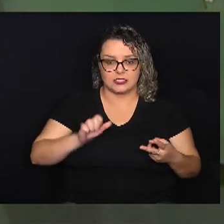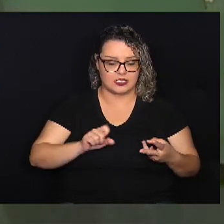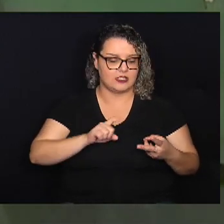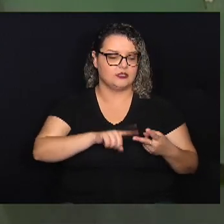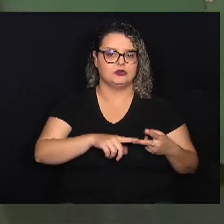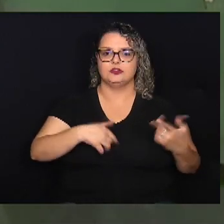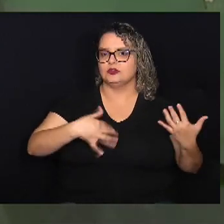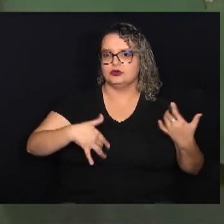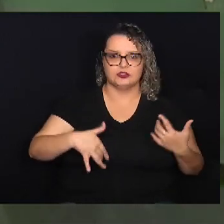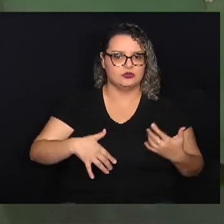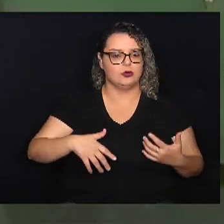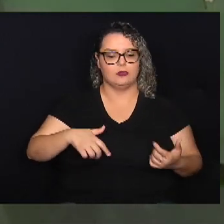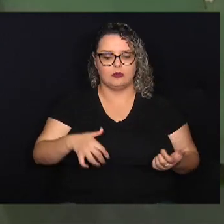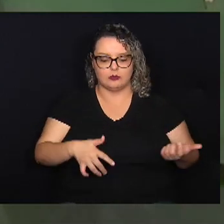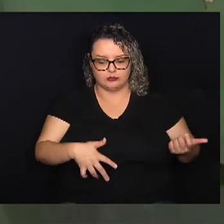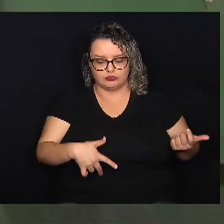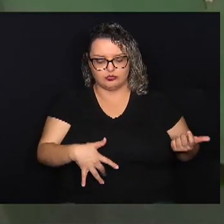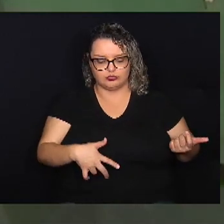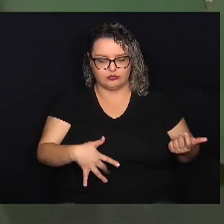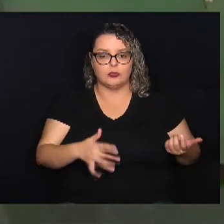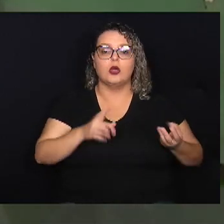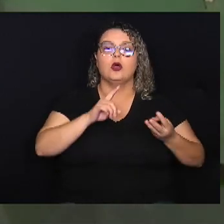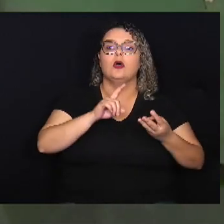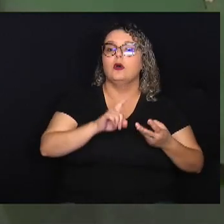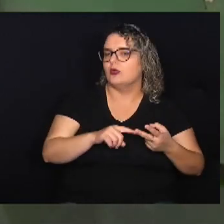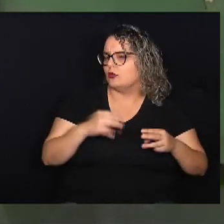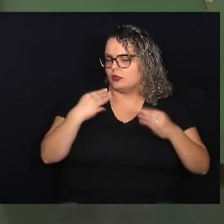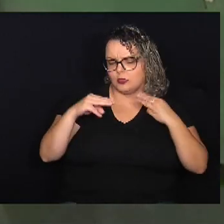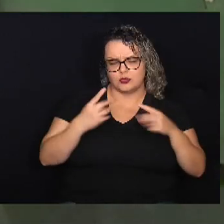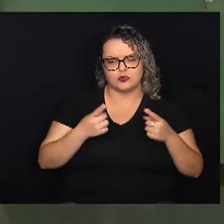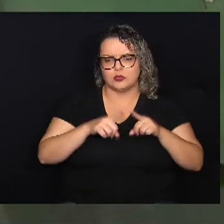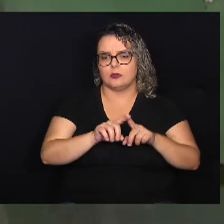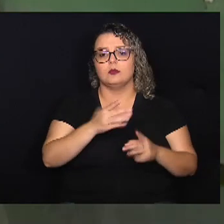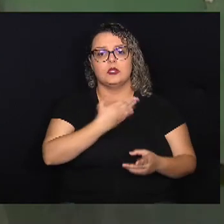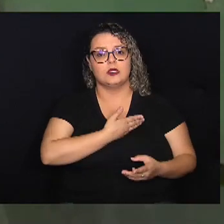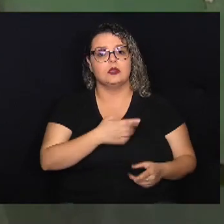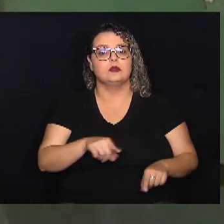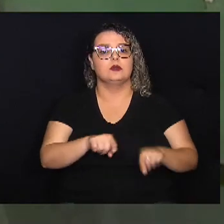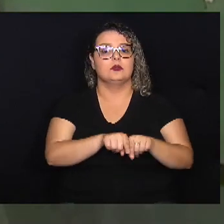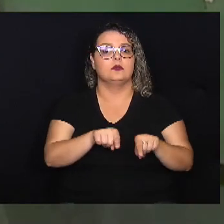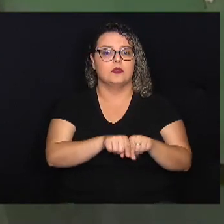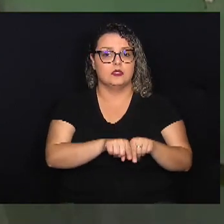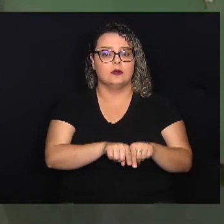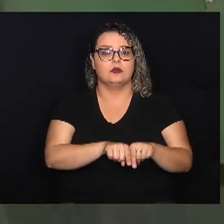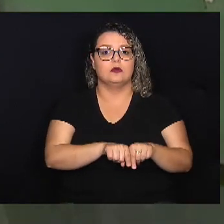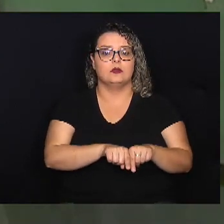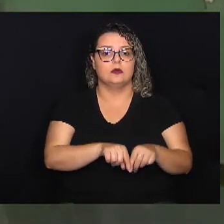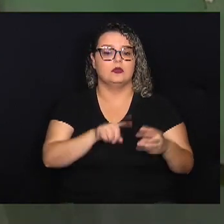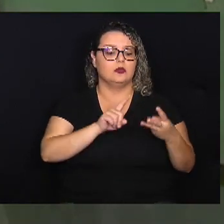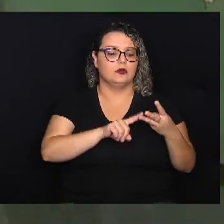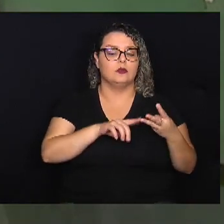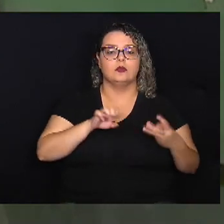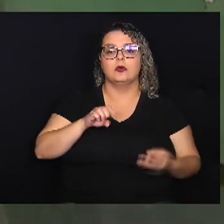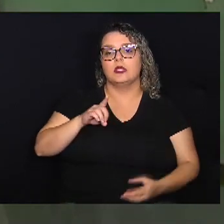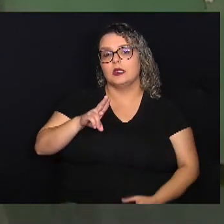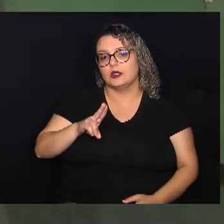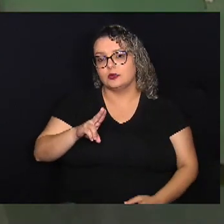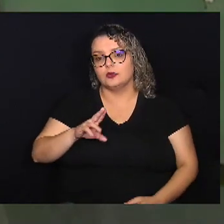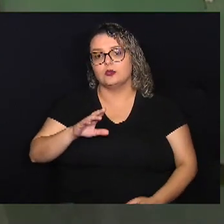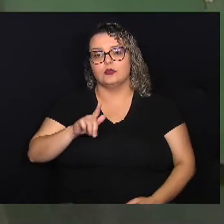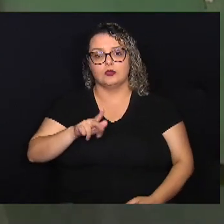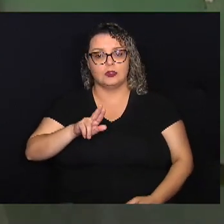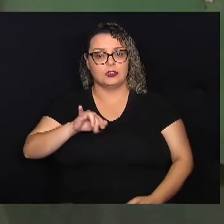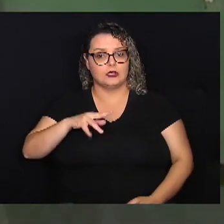musical, contrabaixo, grande músico, grande parceiro, amigo também, e o grande Edu Guimarães na sanfona, que é um